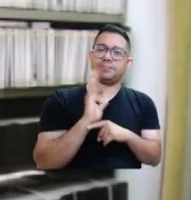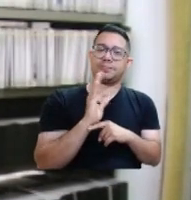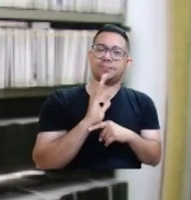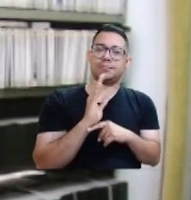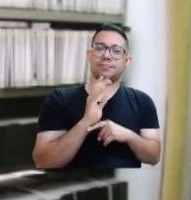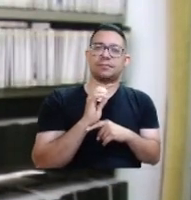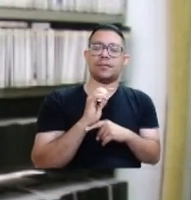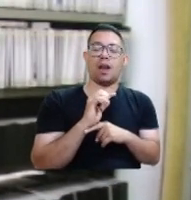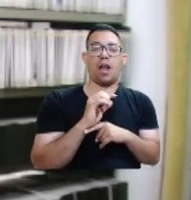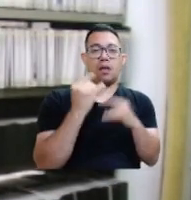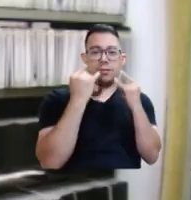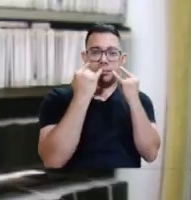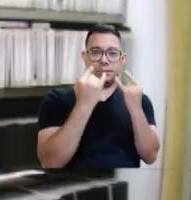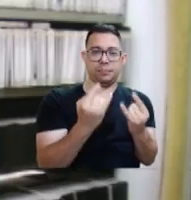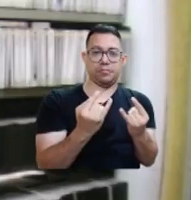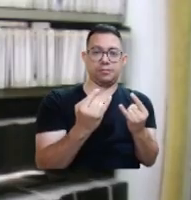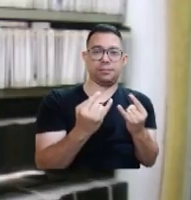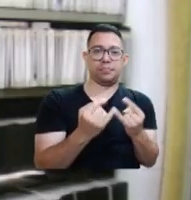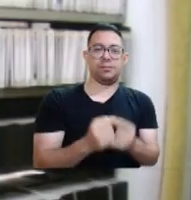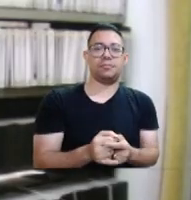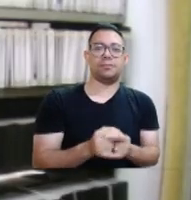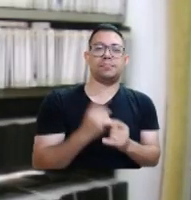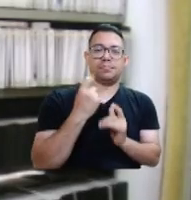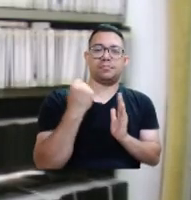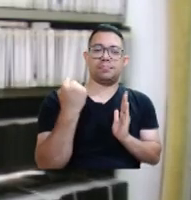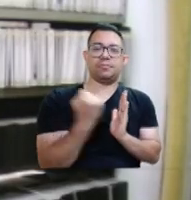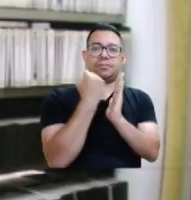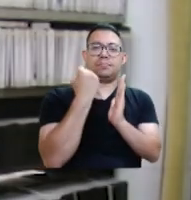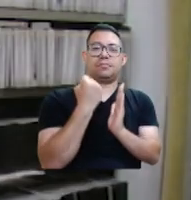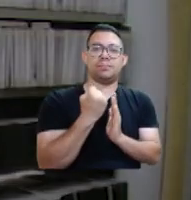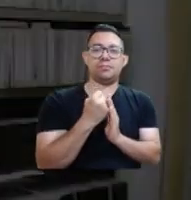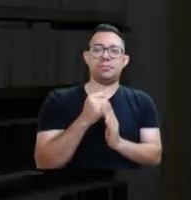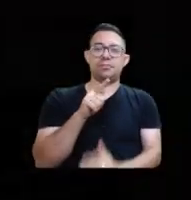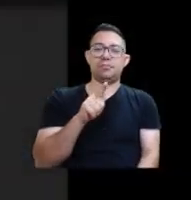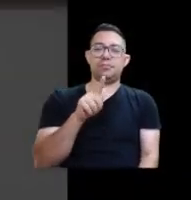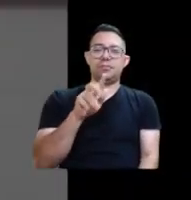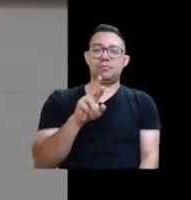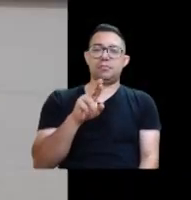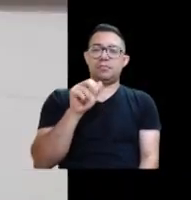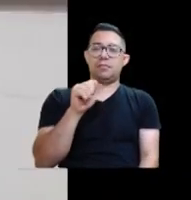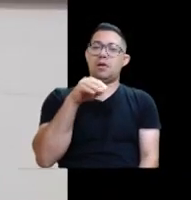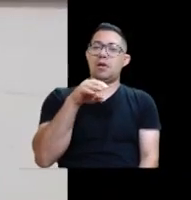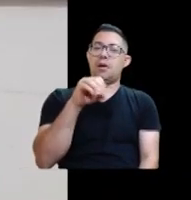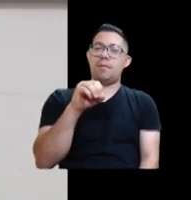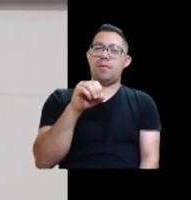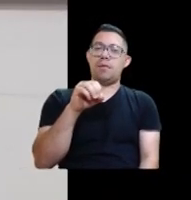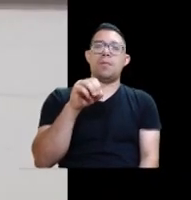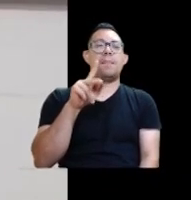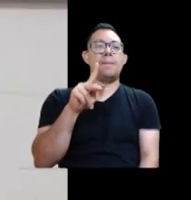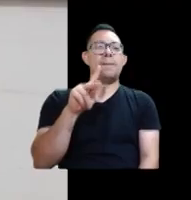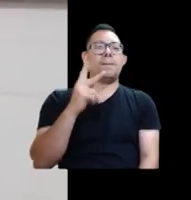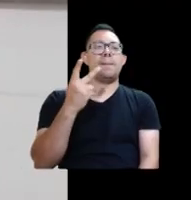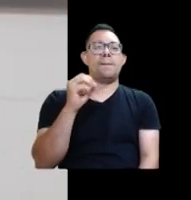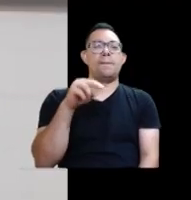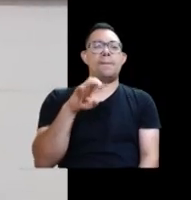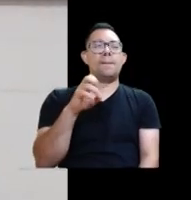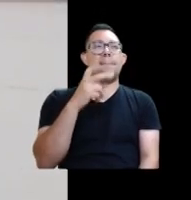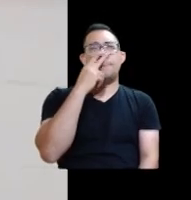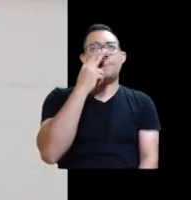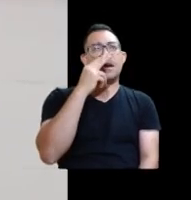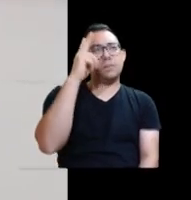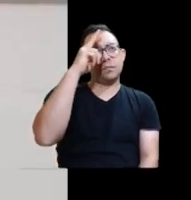arte. Assim, tudo que era de cinema de arte me fascinava. Gramofone, locadora, puxa, falar